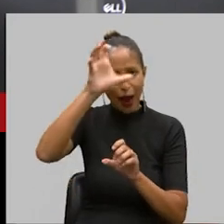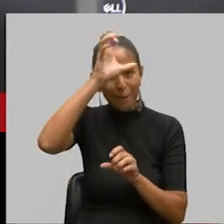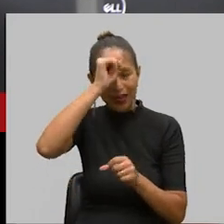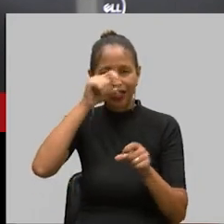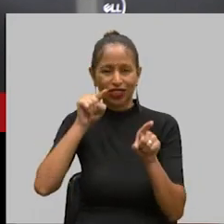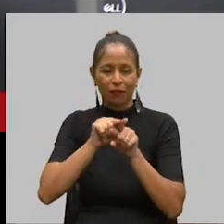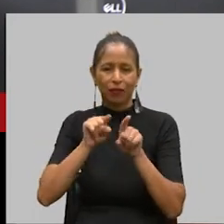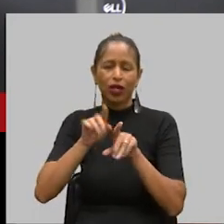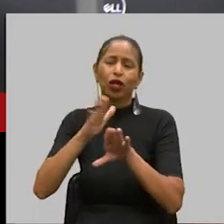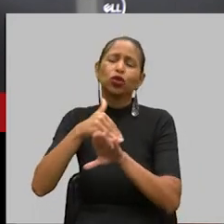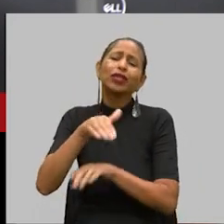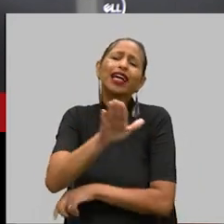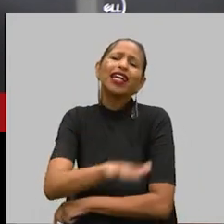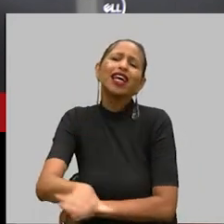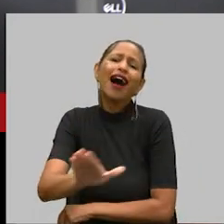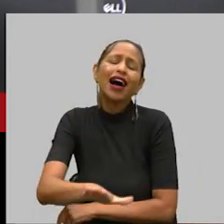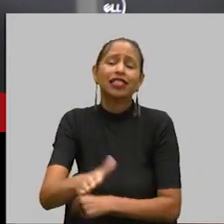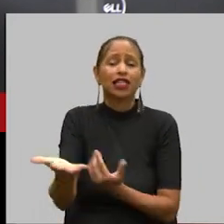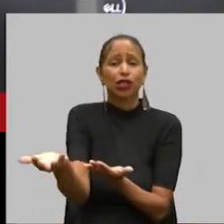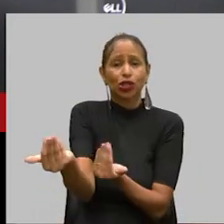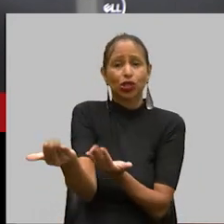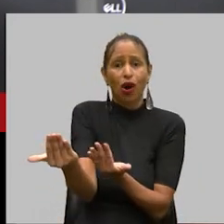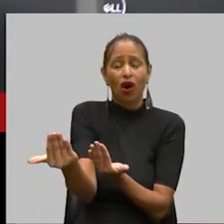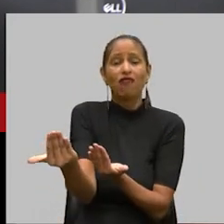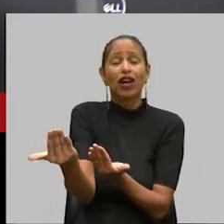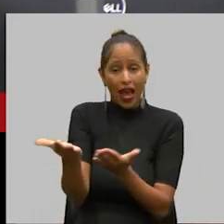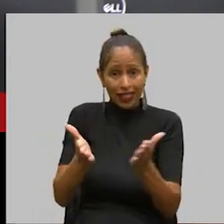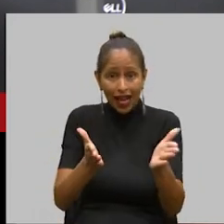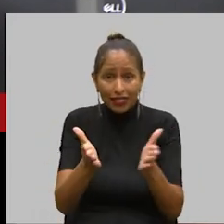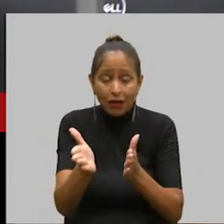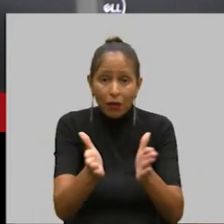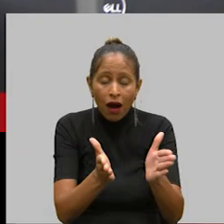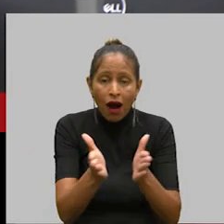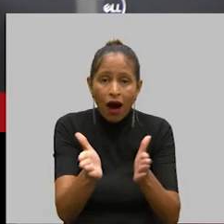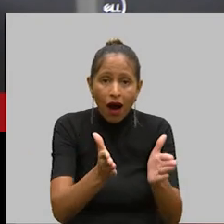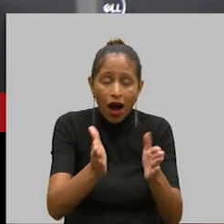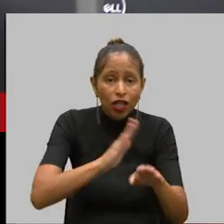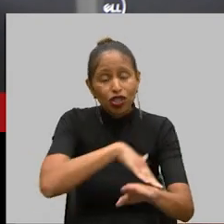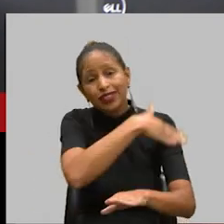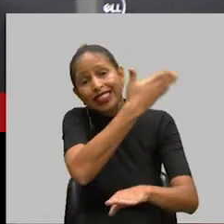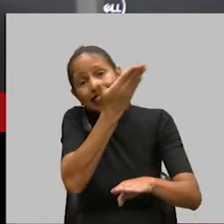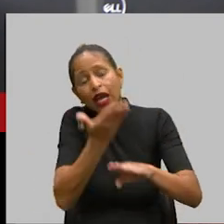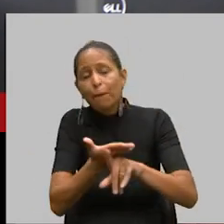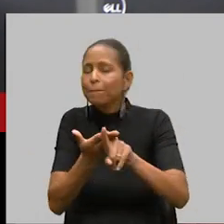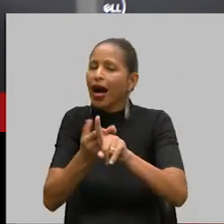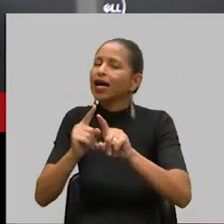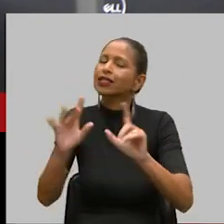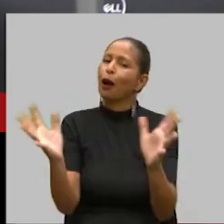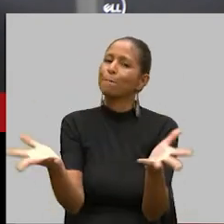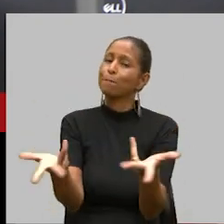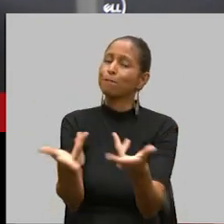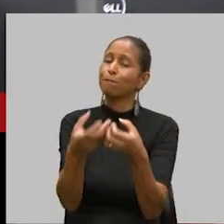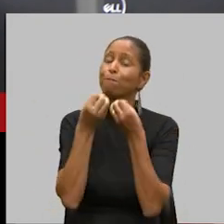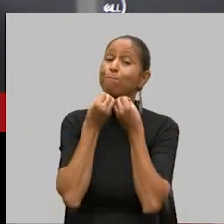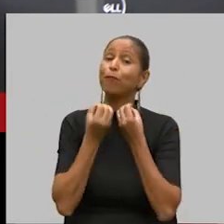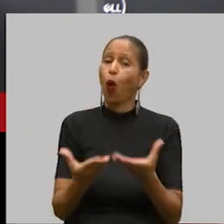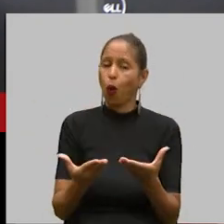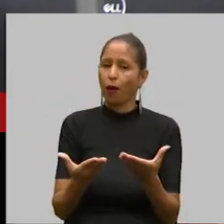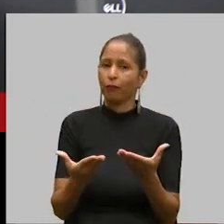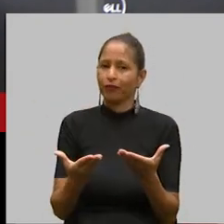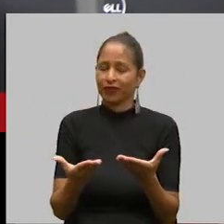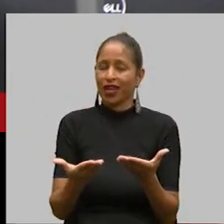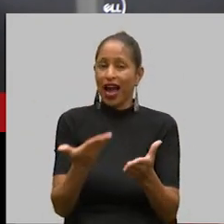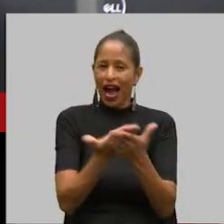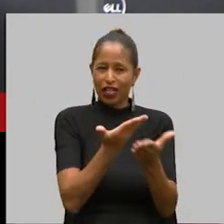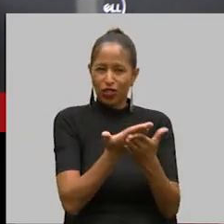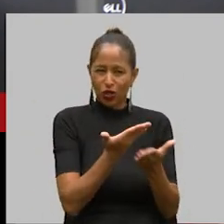que toda criança e jovem brasileiro tenha acesso à educação no tempo integral e de boa qualidade o ensino médio não pode